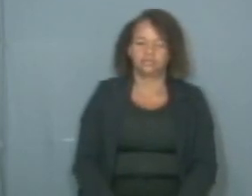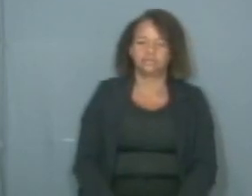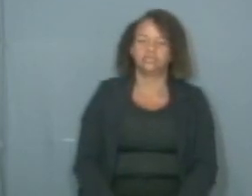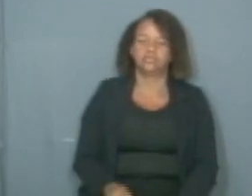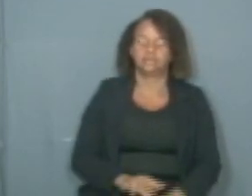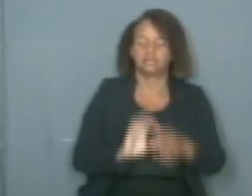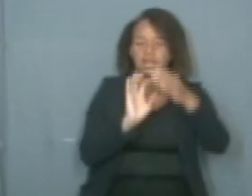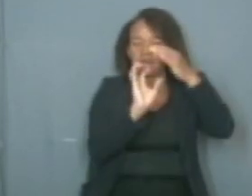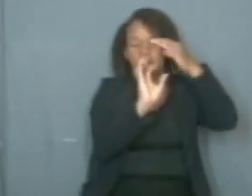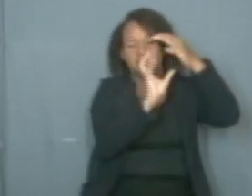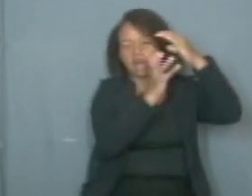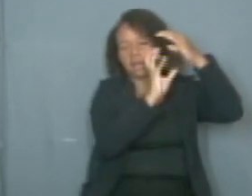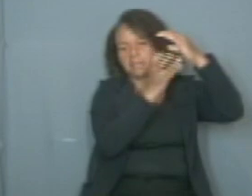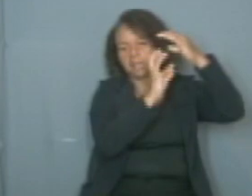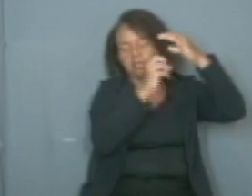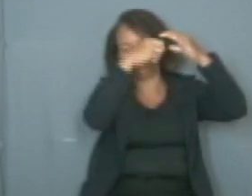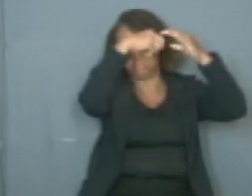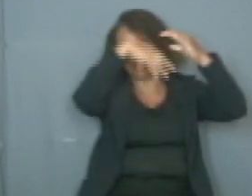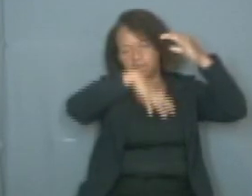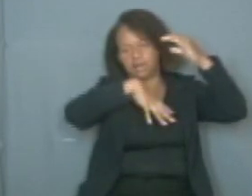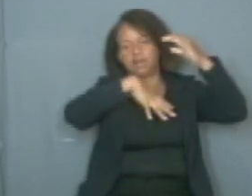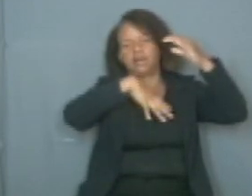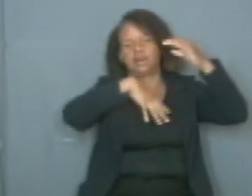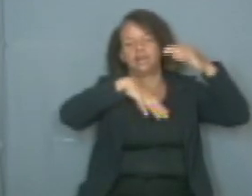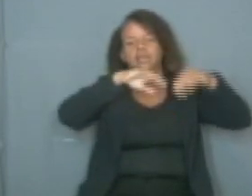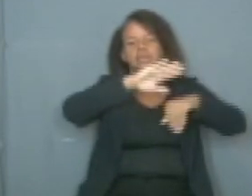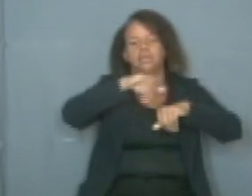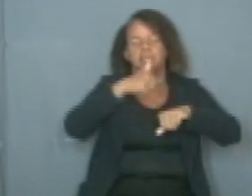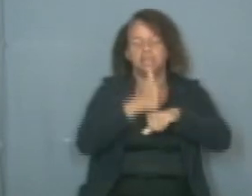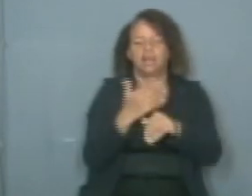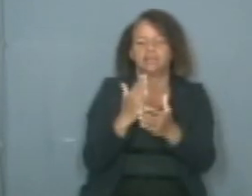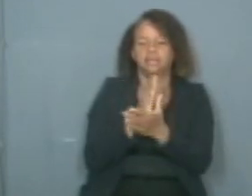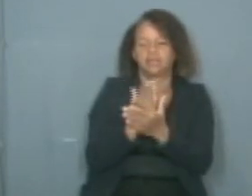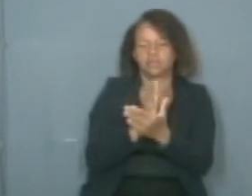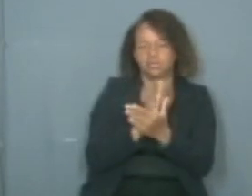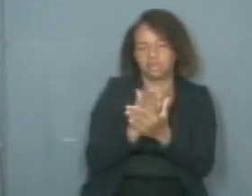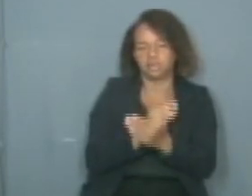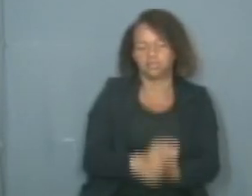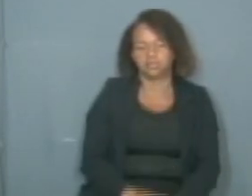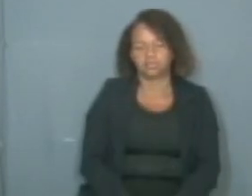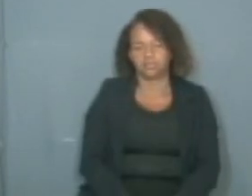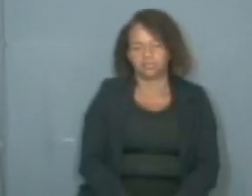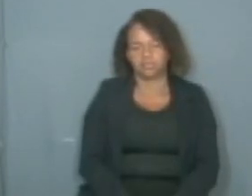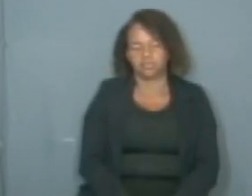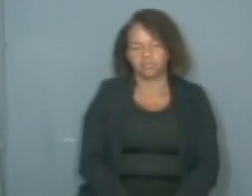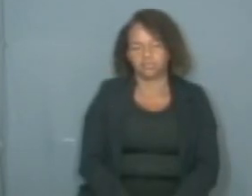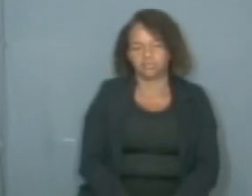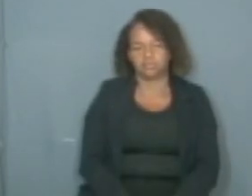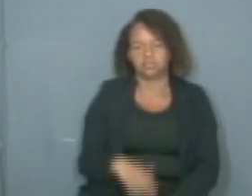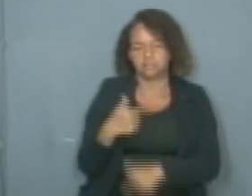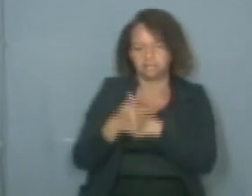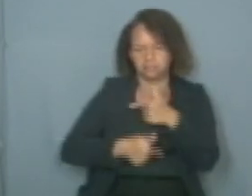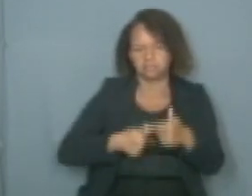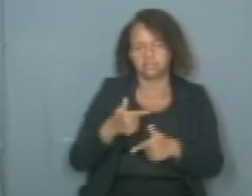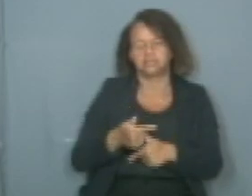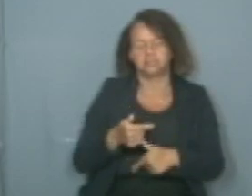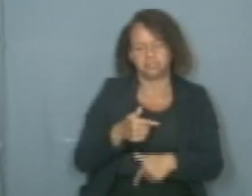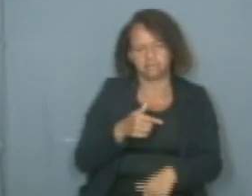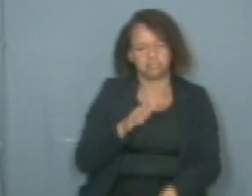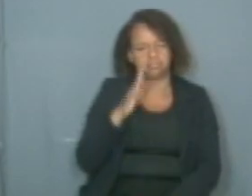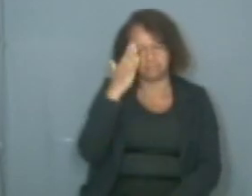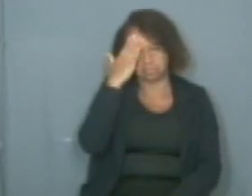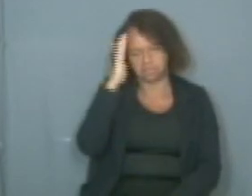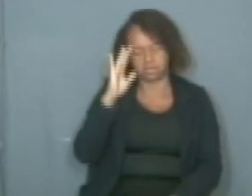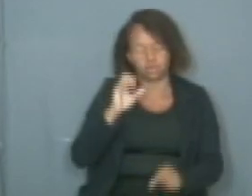de lâmpadas e reforço de iluminação no Parque da Macaxeira. Temos servidores aqui que utilizam o parque, não sei